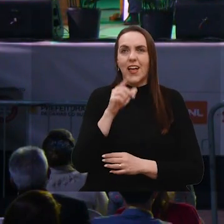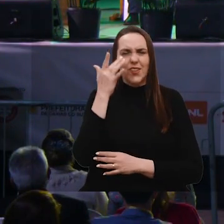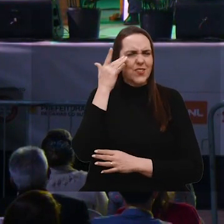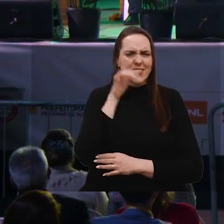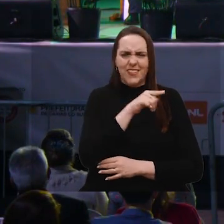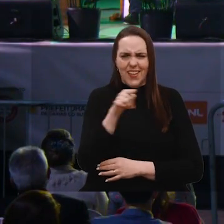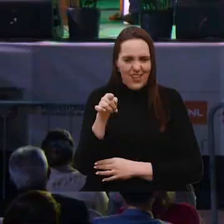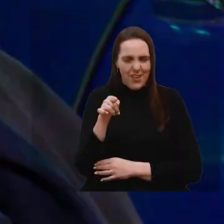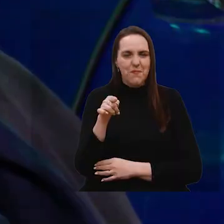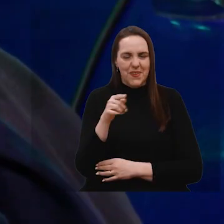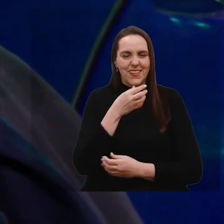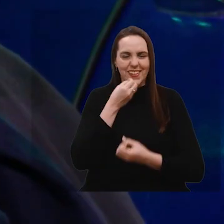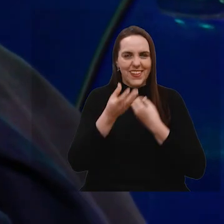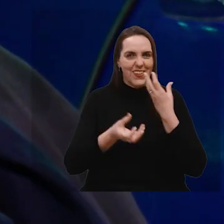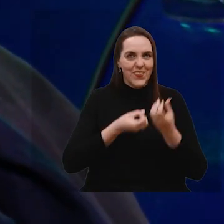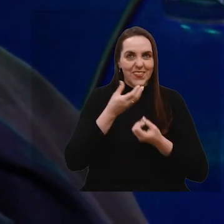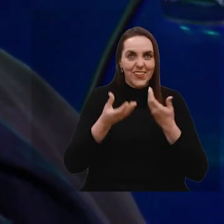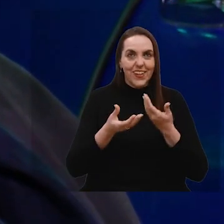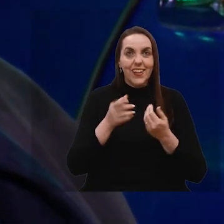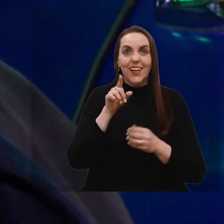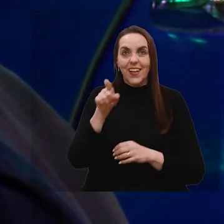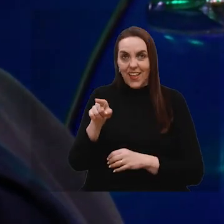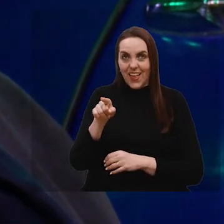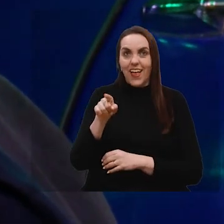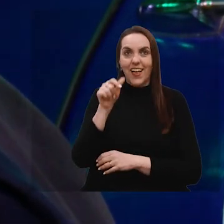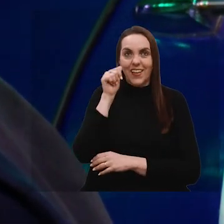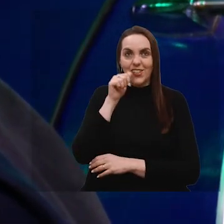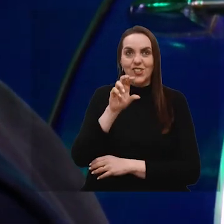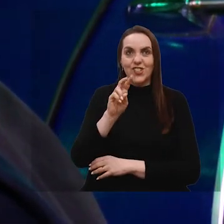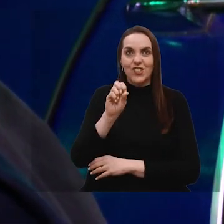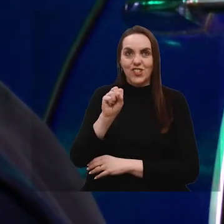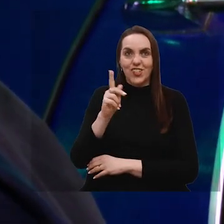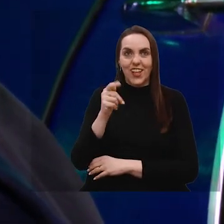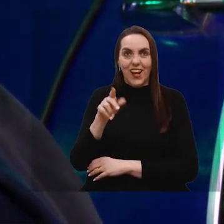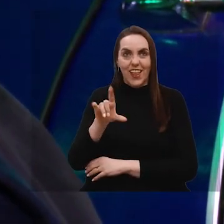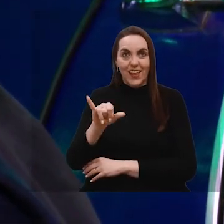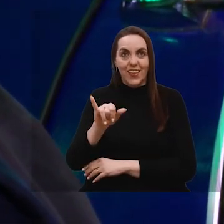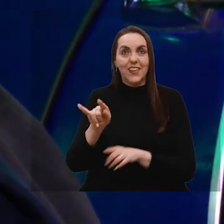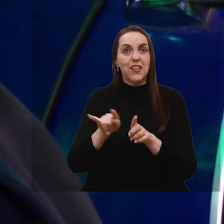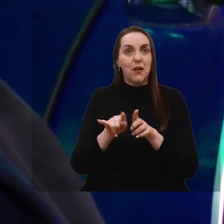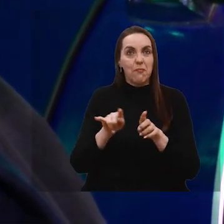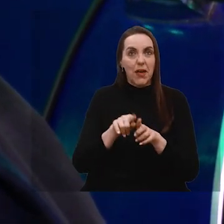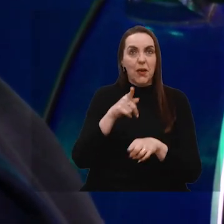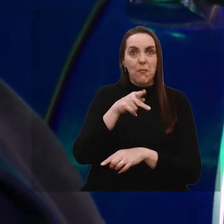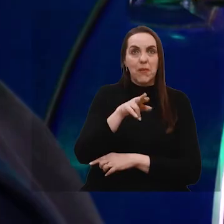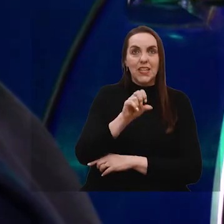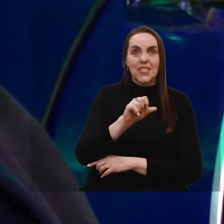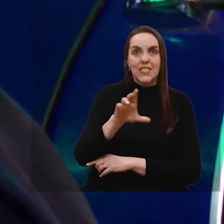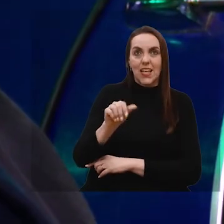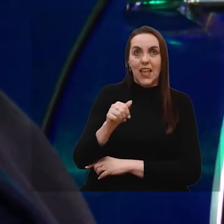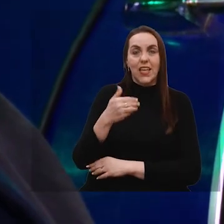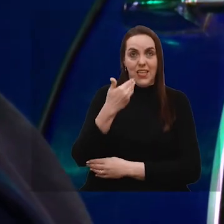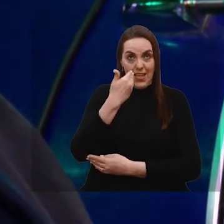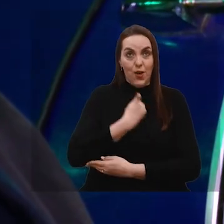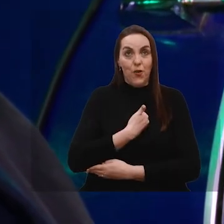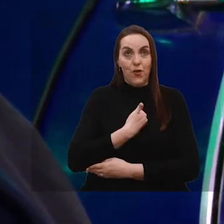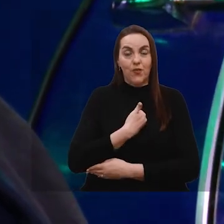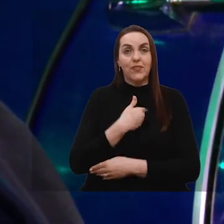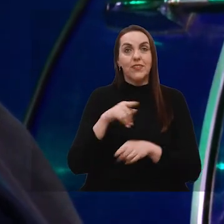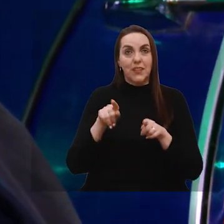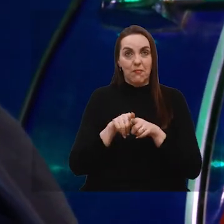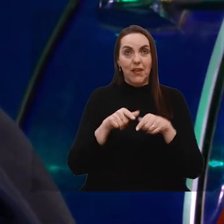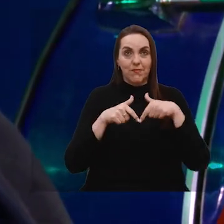nem todos sabem, mas a gente quer contar para vocês, é que a Shirley Paravisi, assim como a Priscila e